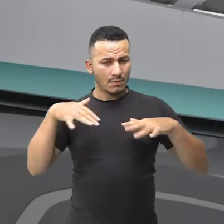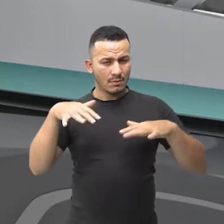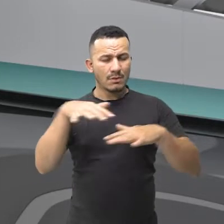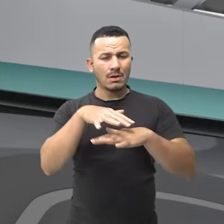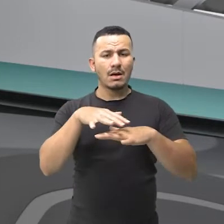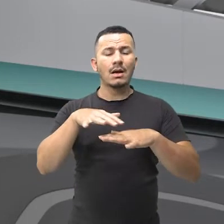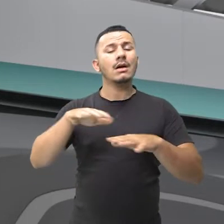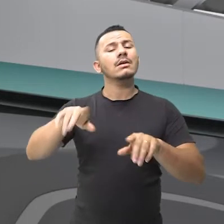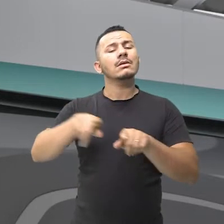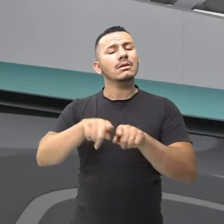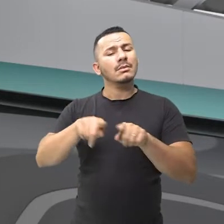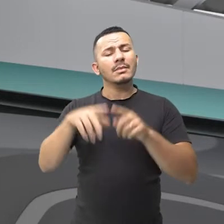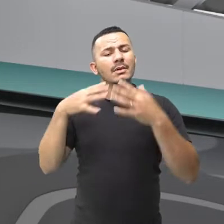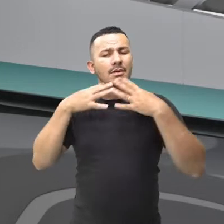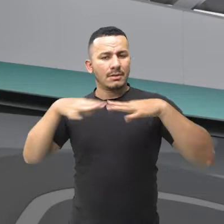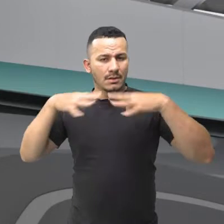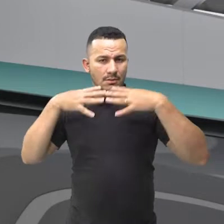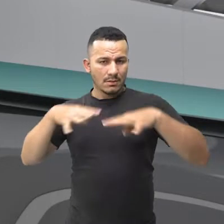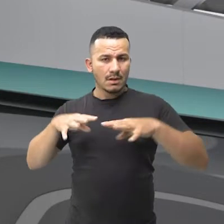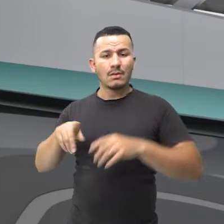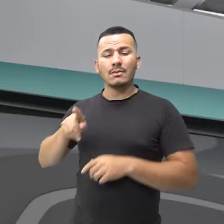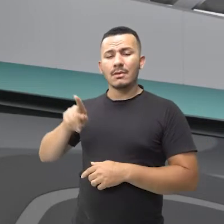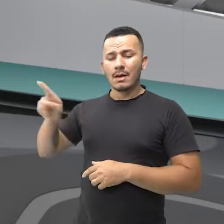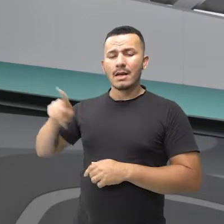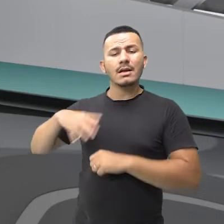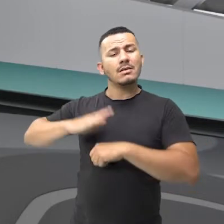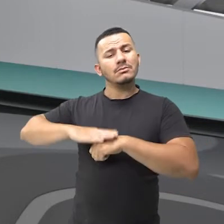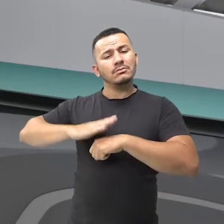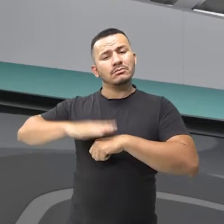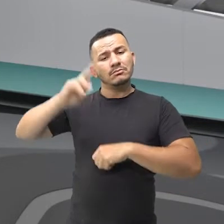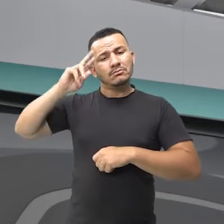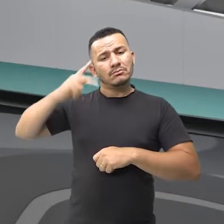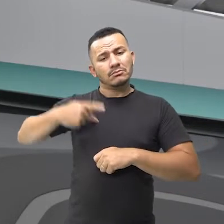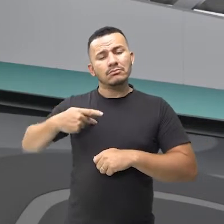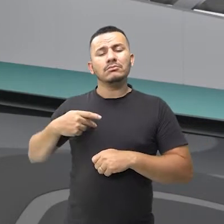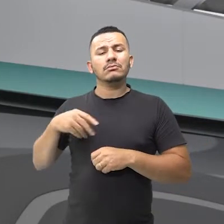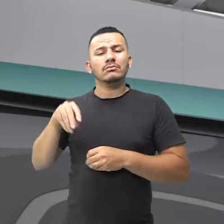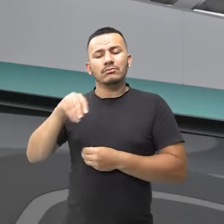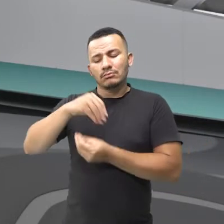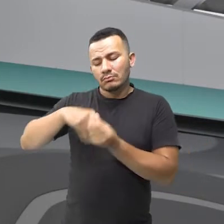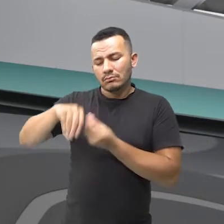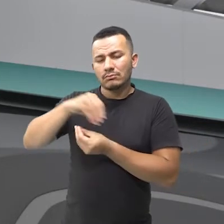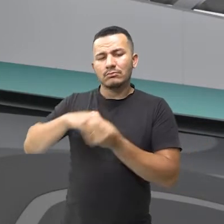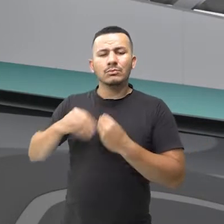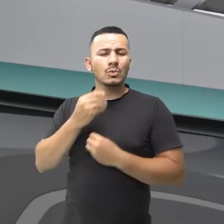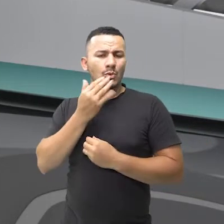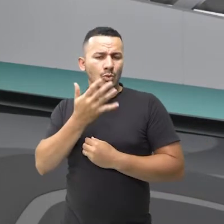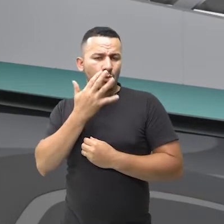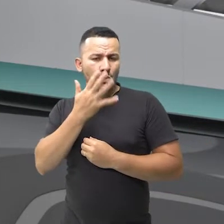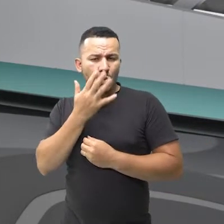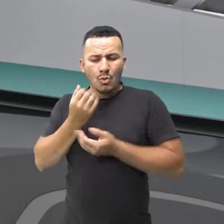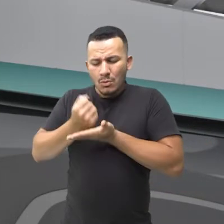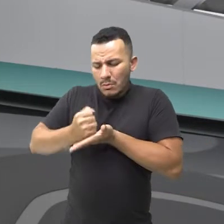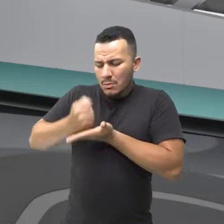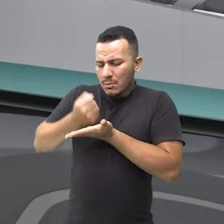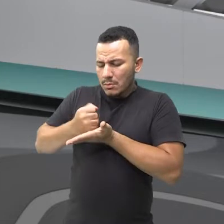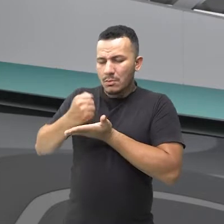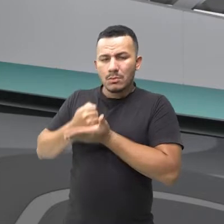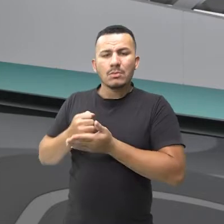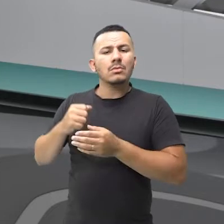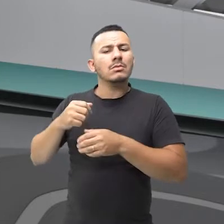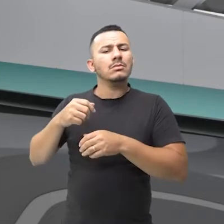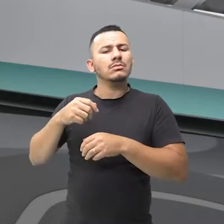uma forma naturalista, ou seja, eles mesmo produziam suas tintas através de pedras,